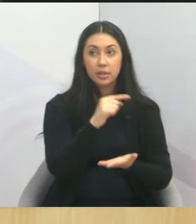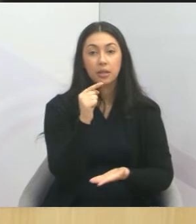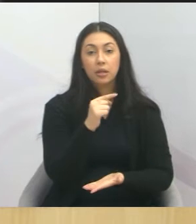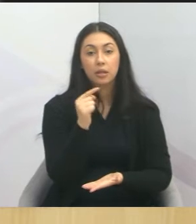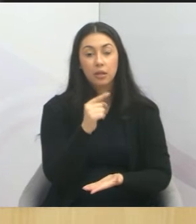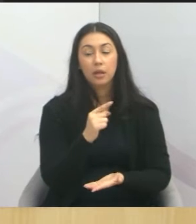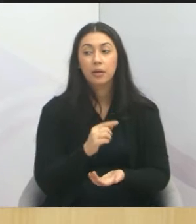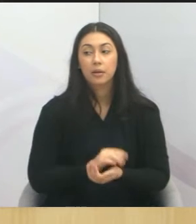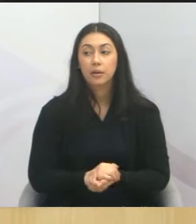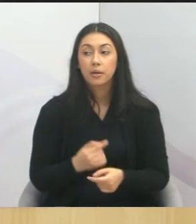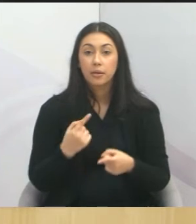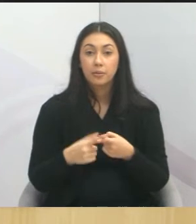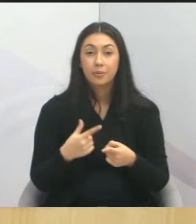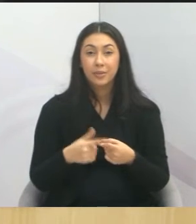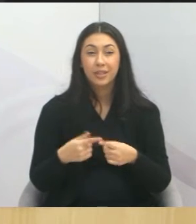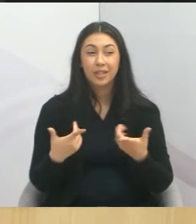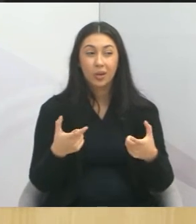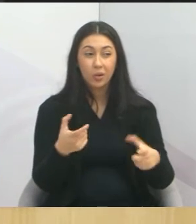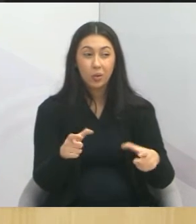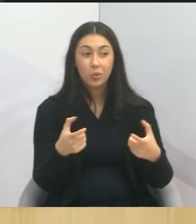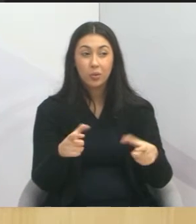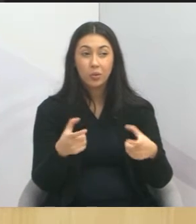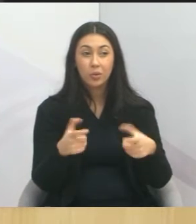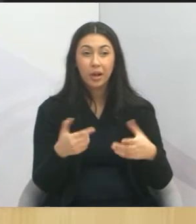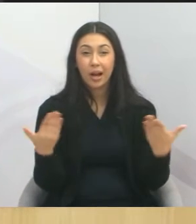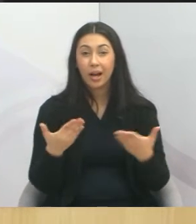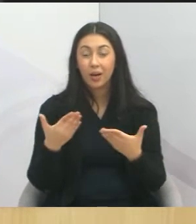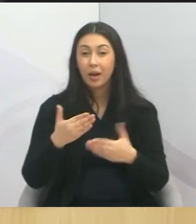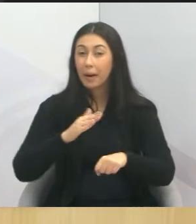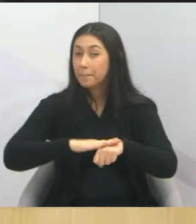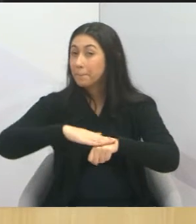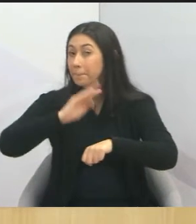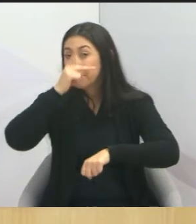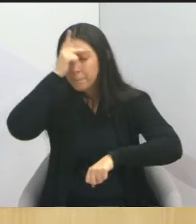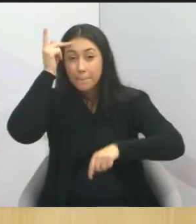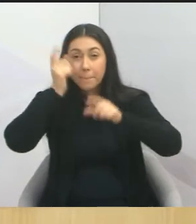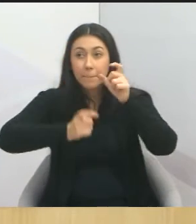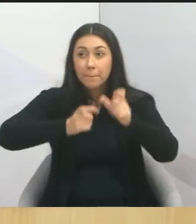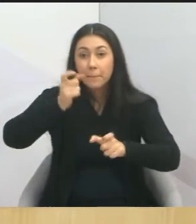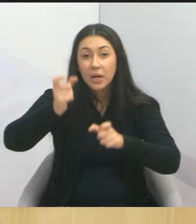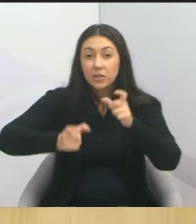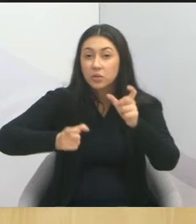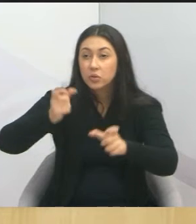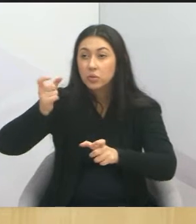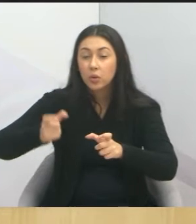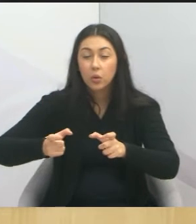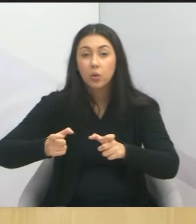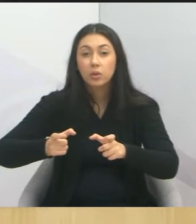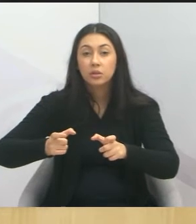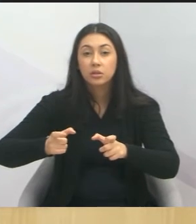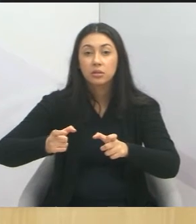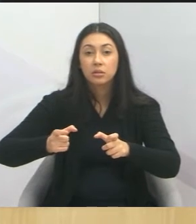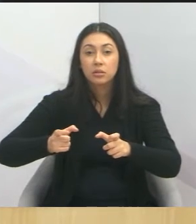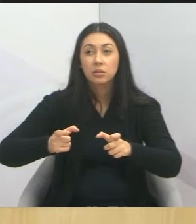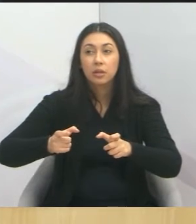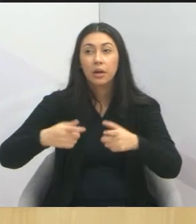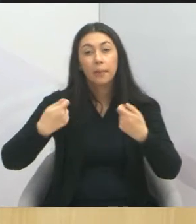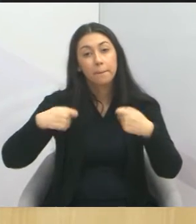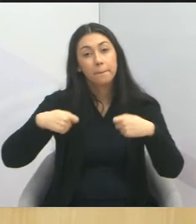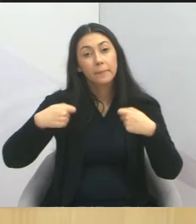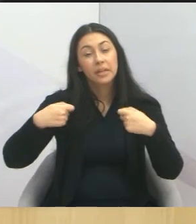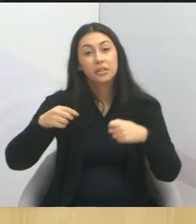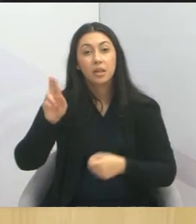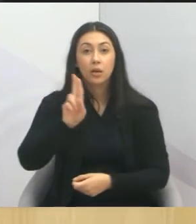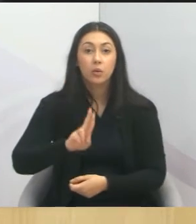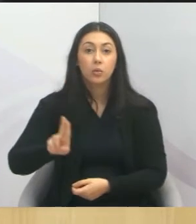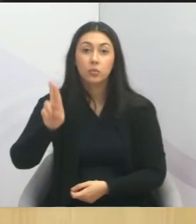travessia até porque a sua localidade vai ter um movimento e imenso de pessoas e vão precisar